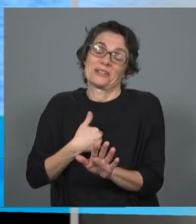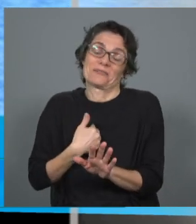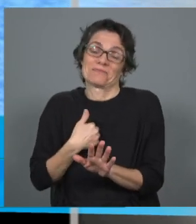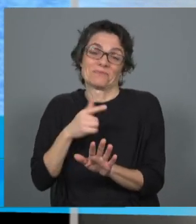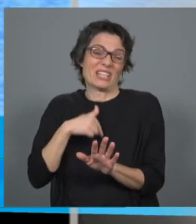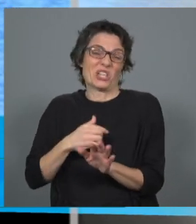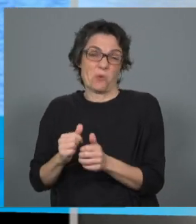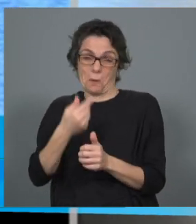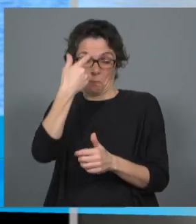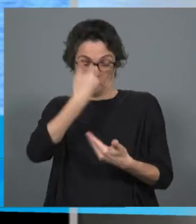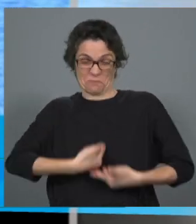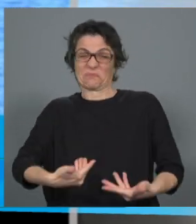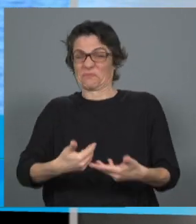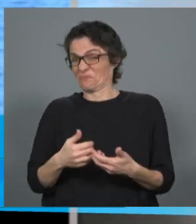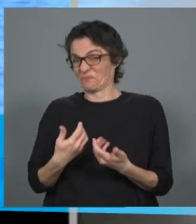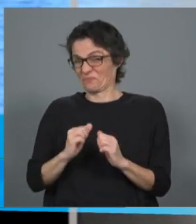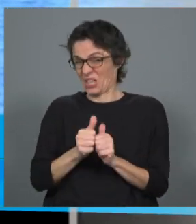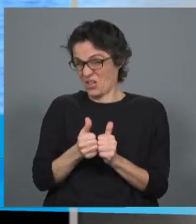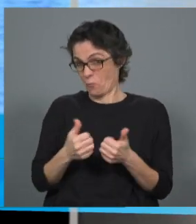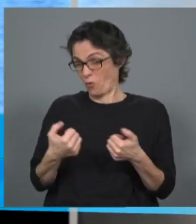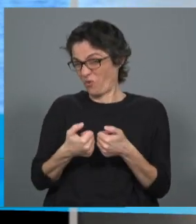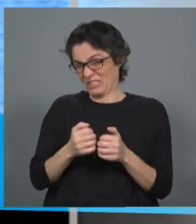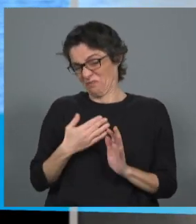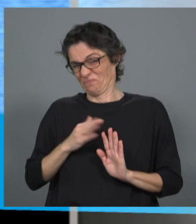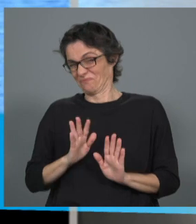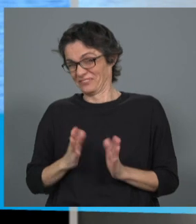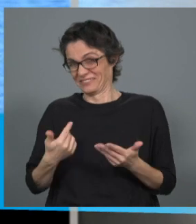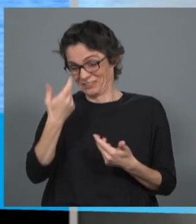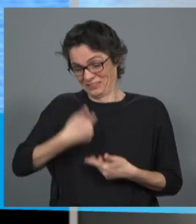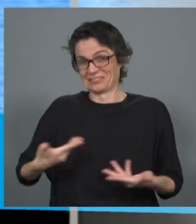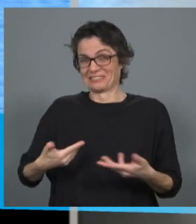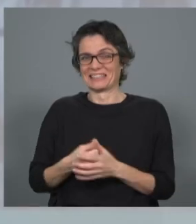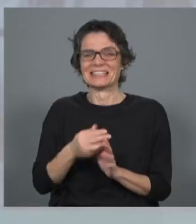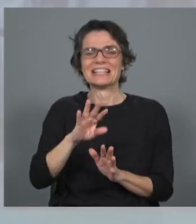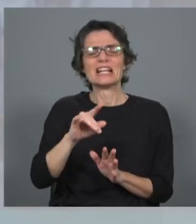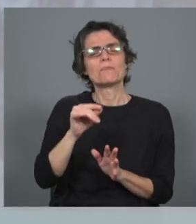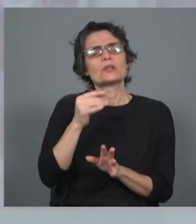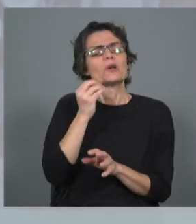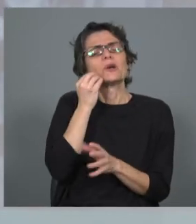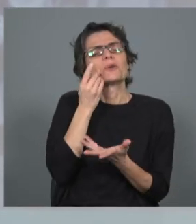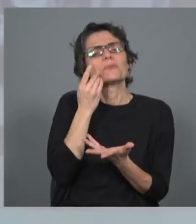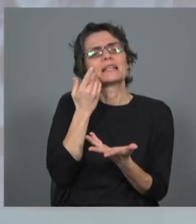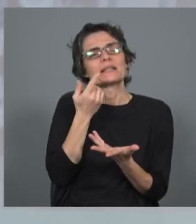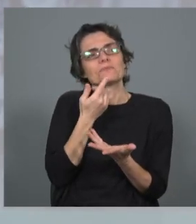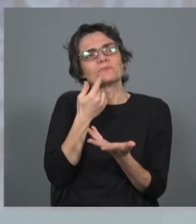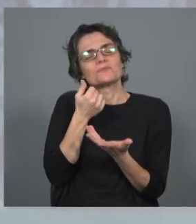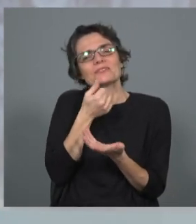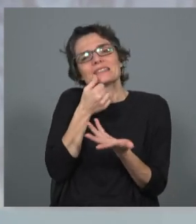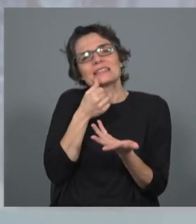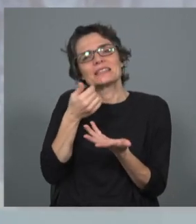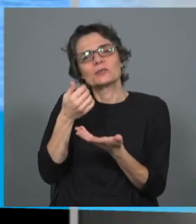não sou grande praticante do futsal. Tem que haver outras diversões também. Mas como é que foi essa descoberta, no caso, pelo sacerdócio?